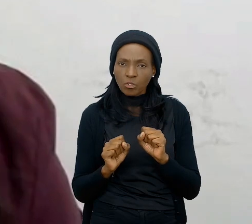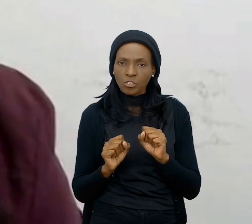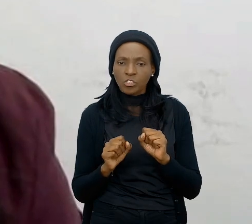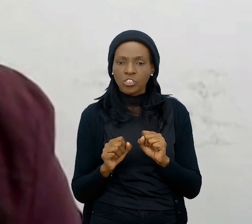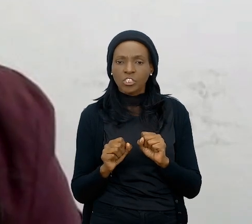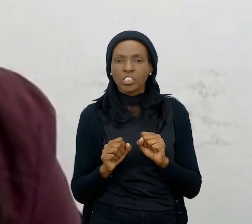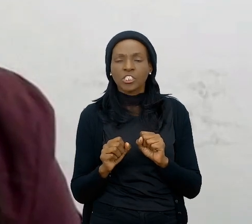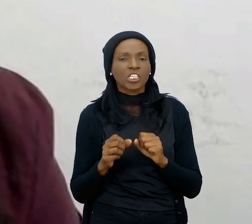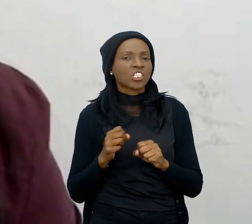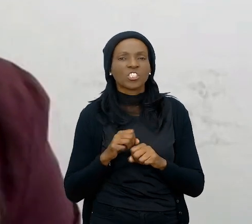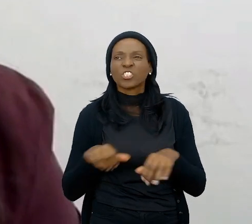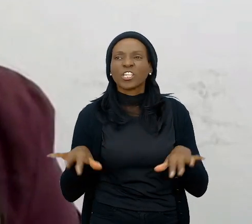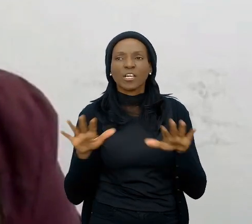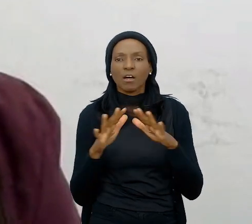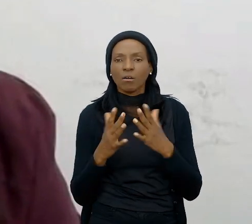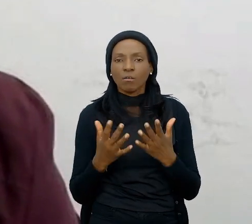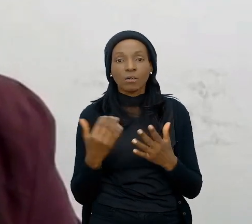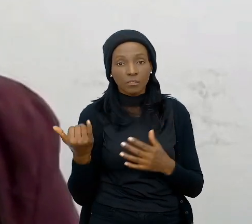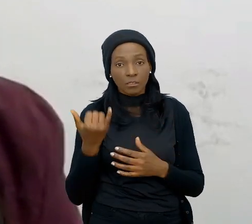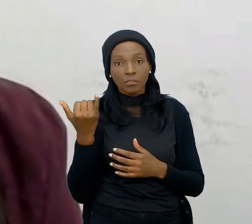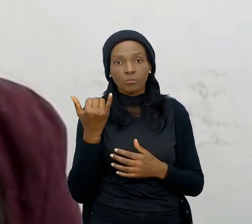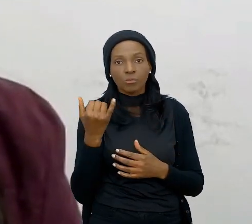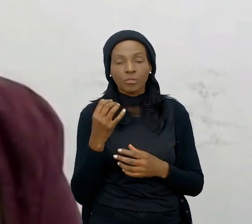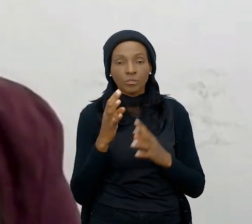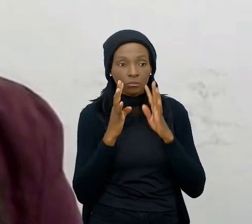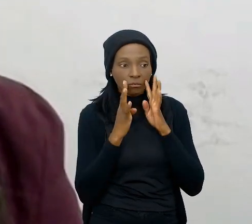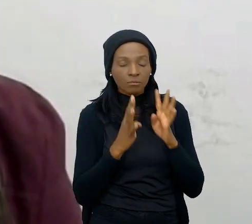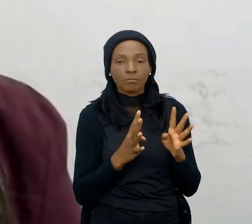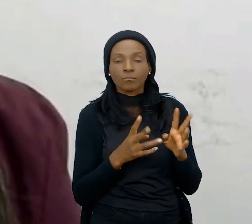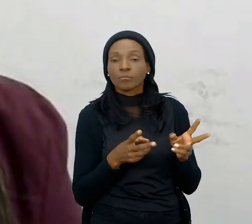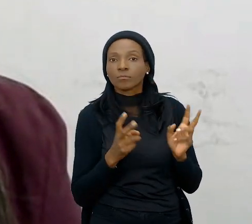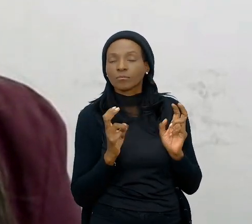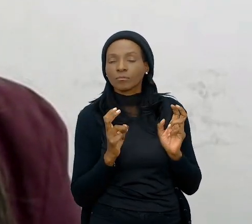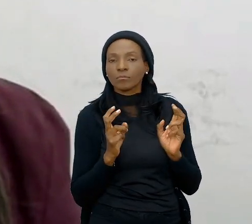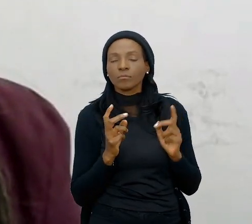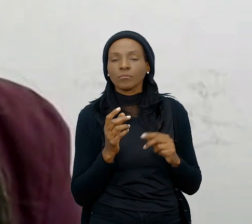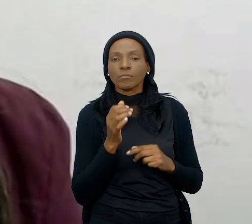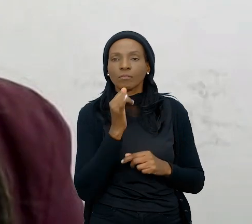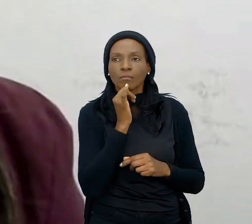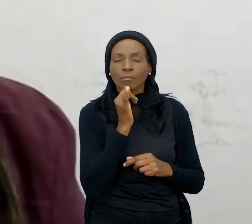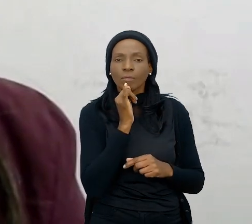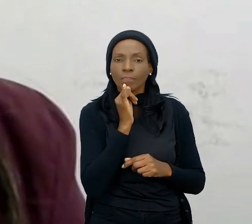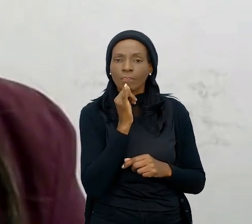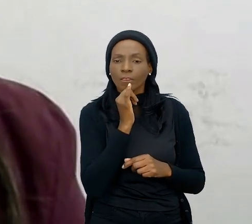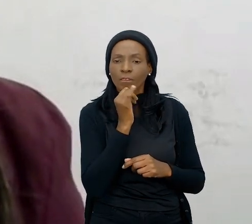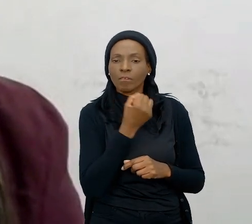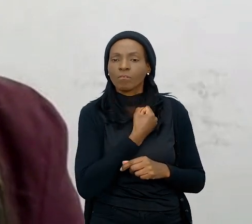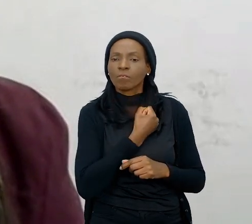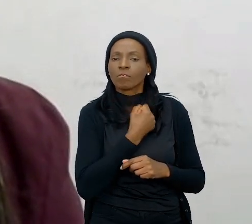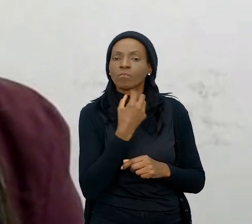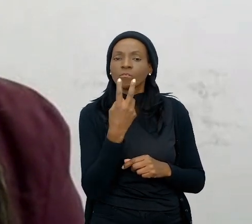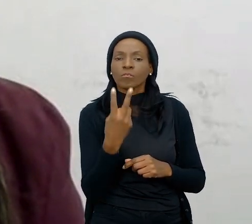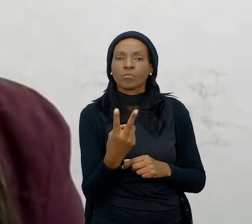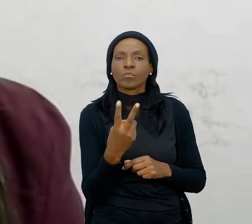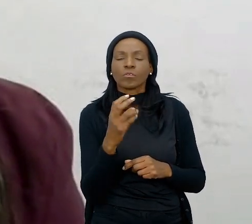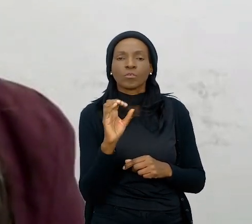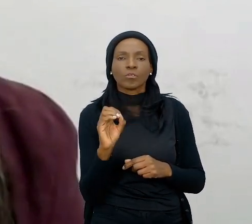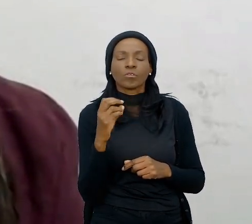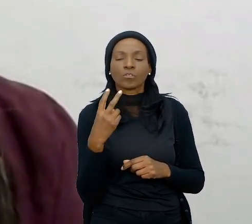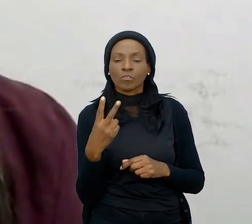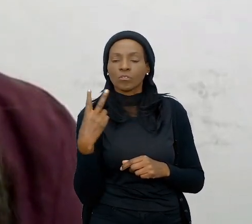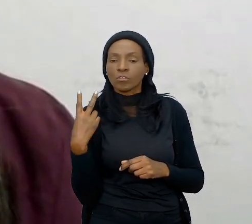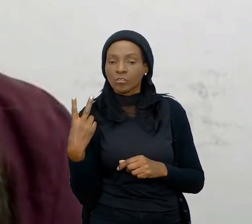permitir generalização? Então, é importante a gente chamar a atenção aí. Por exemplo, o número